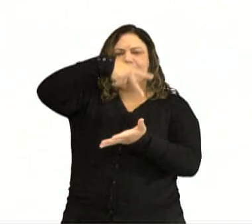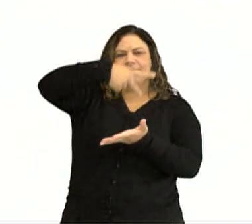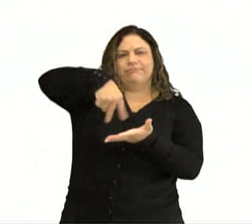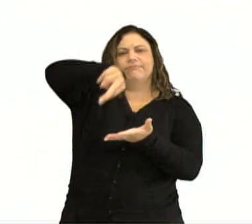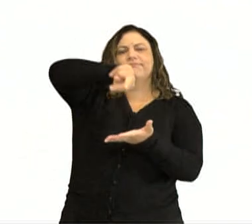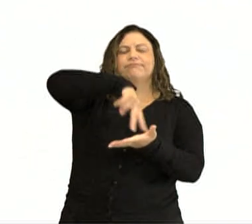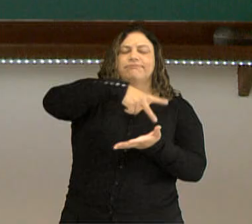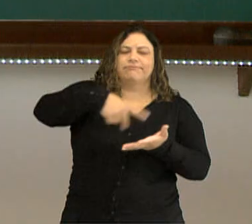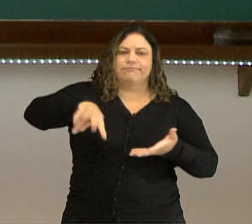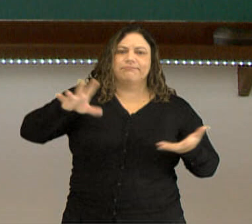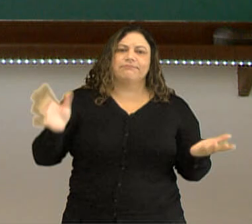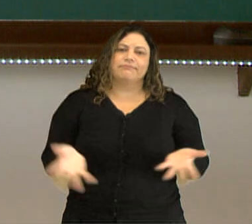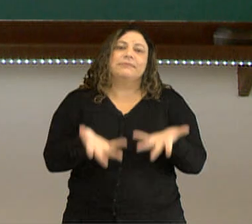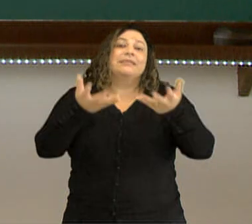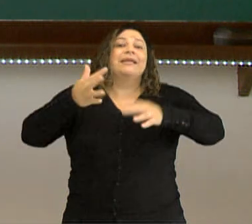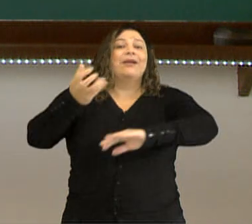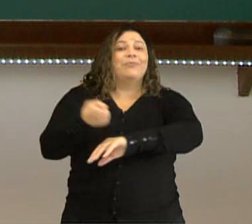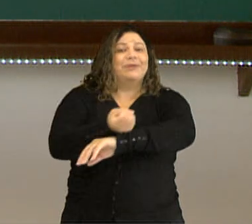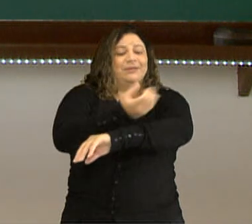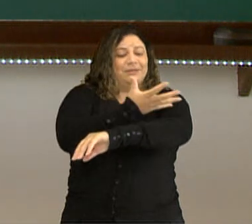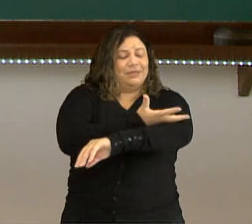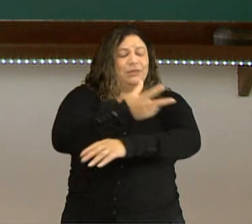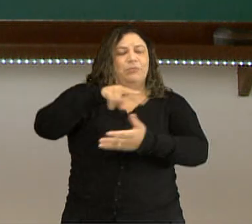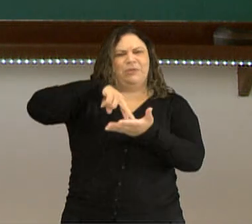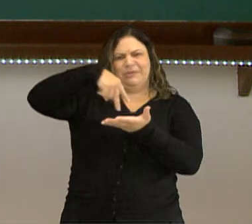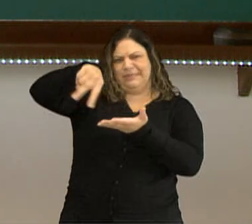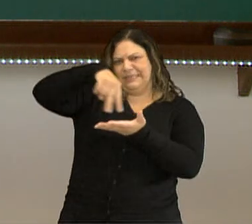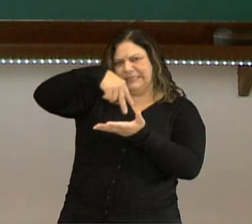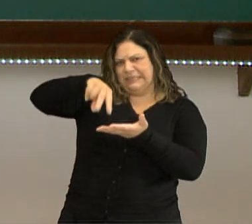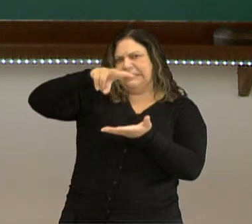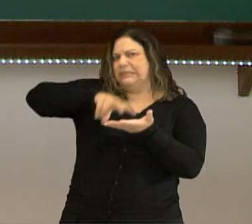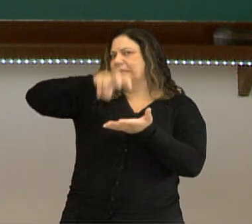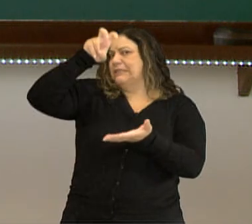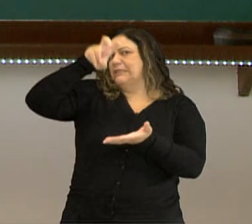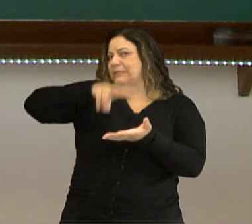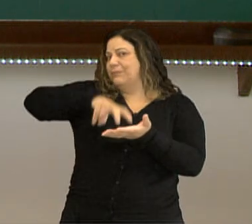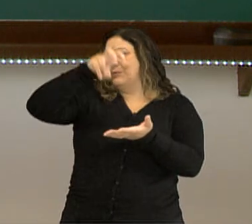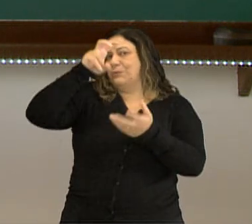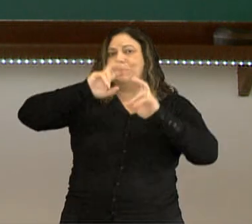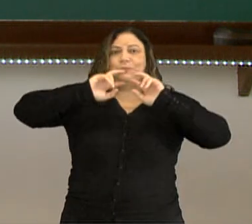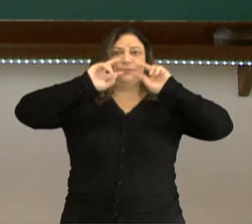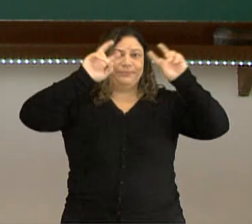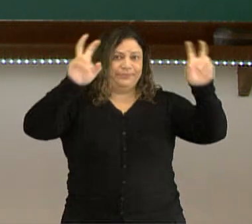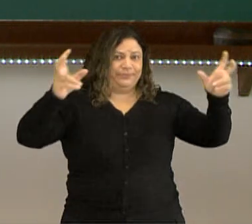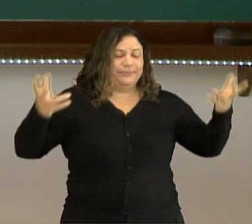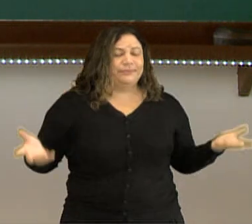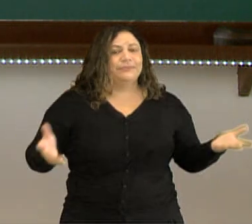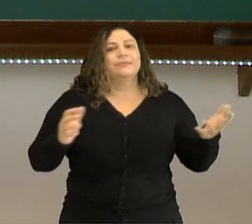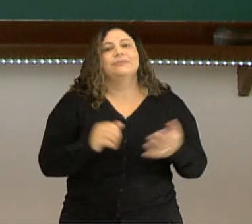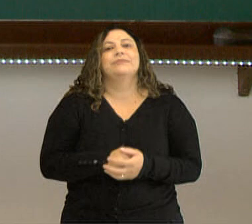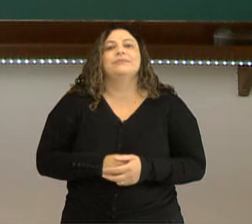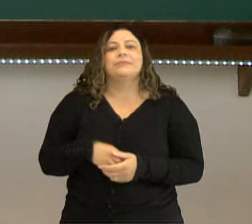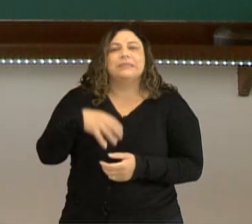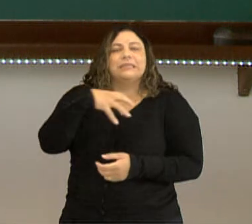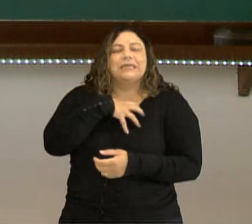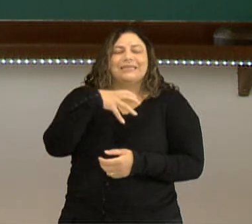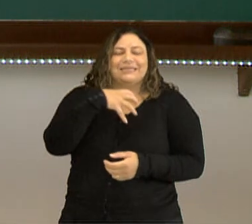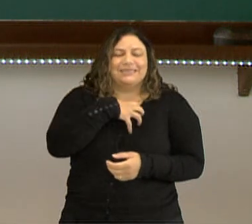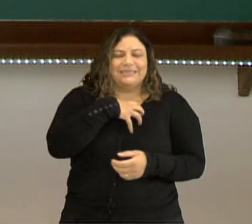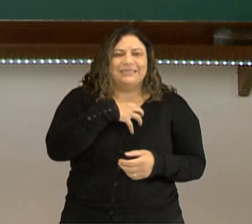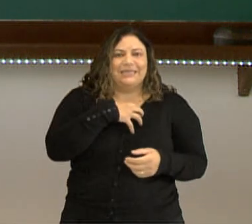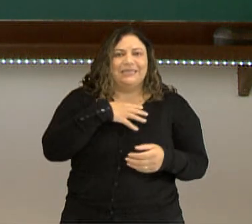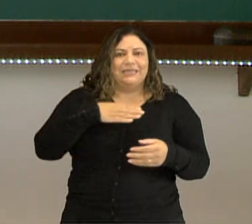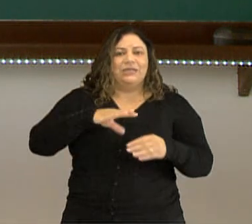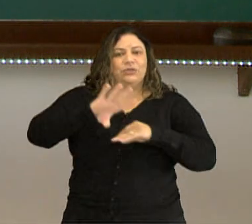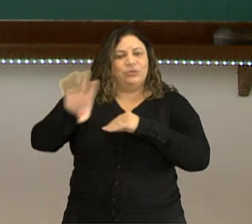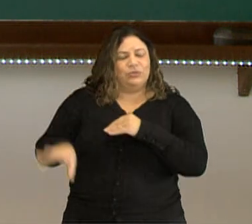Então, o entusiasmo é uma emoção. Ele dança, ele pula, ele ruge. Então, a gente dá sentido, atribui,